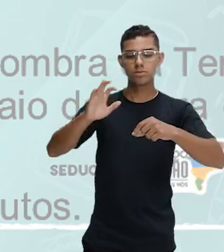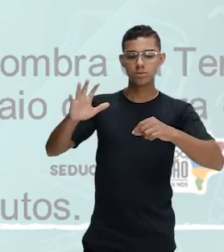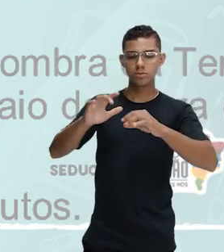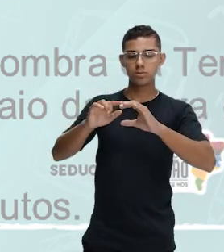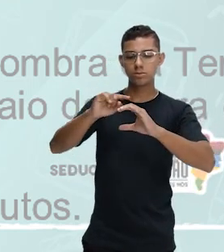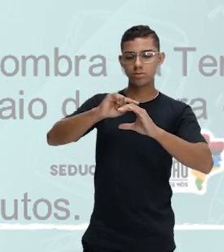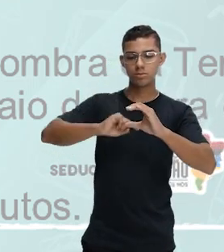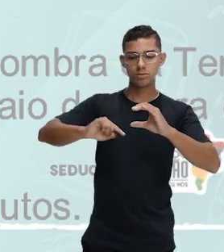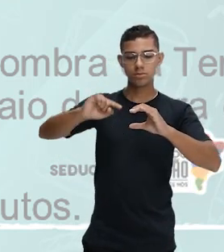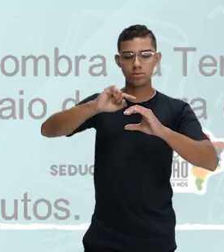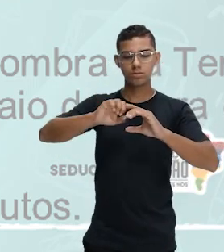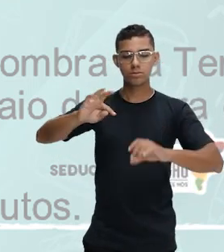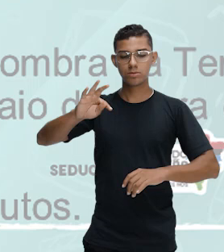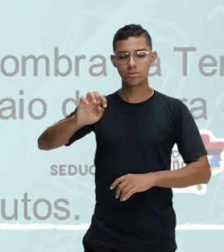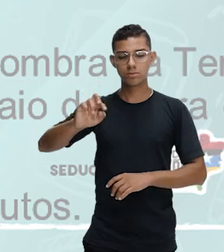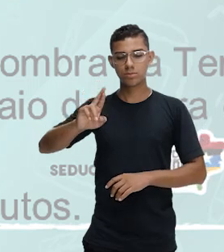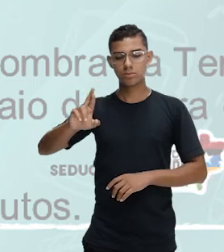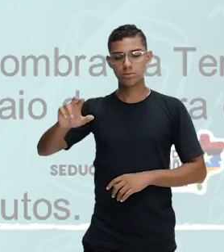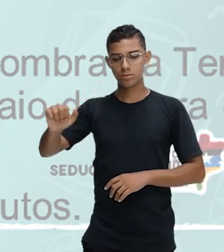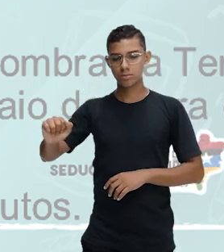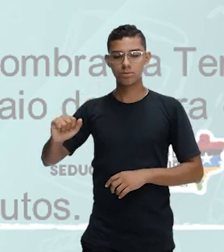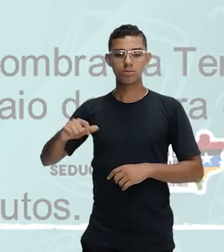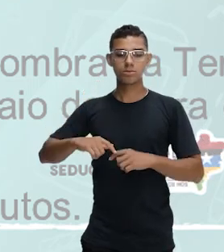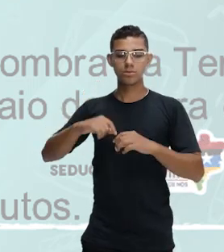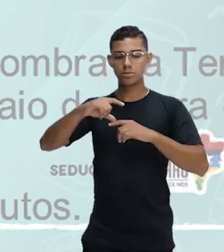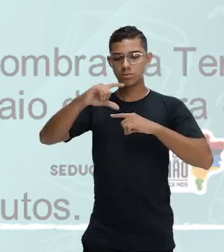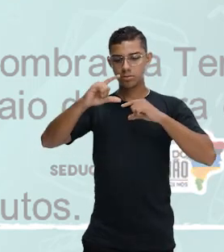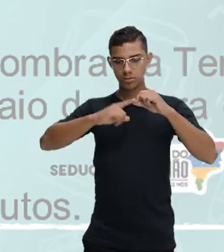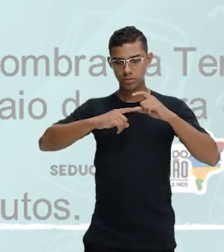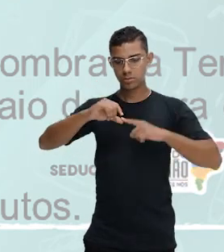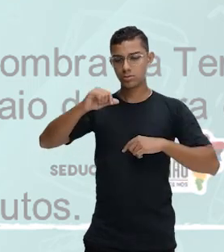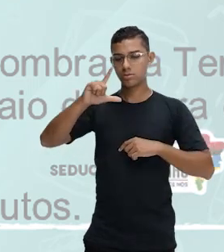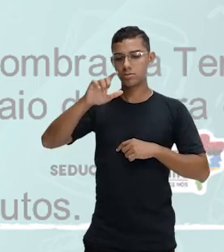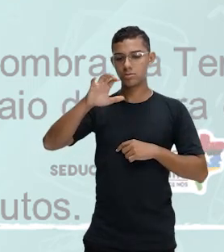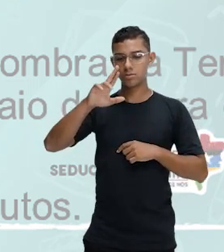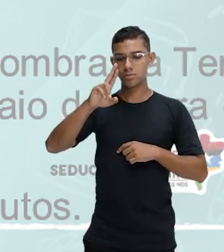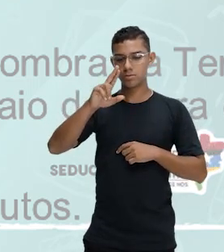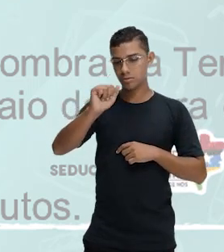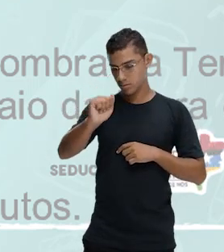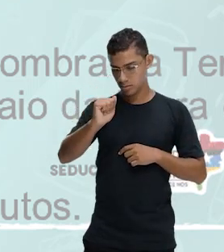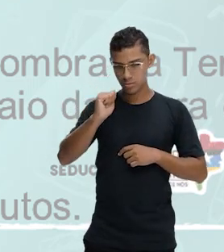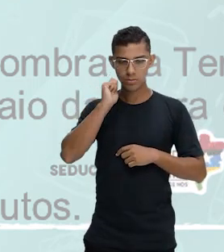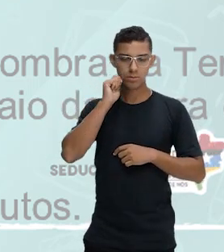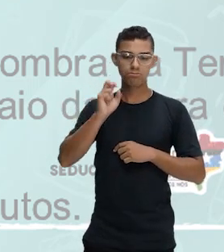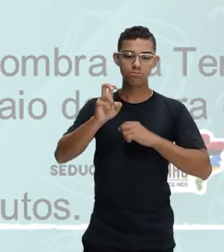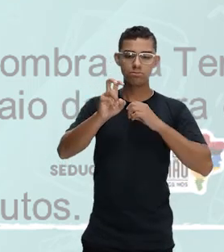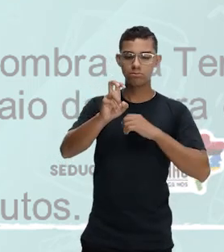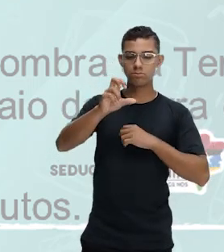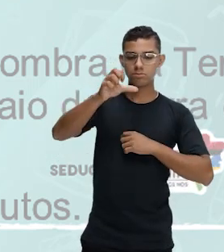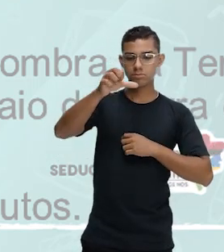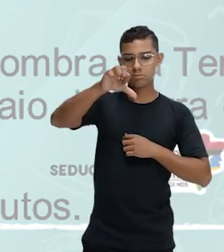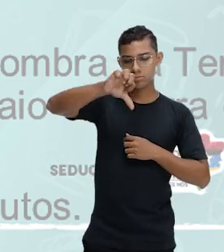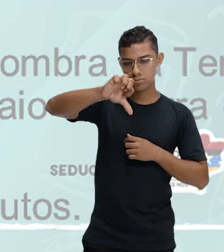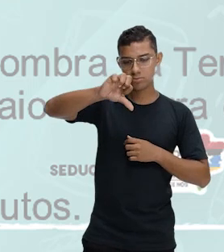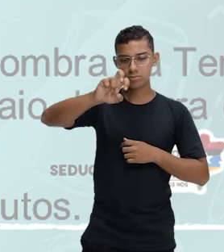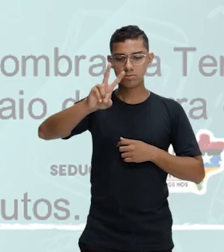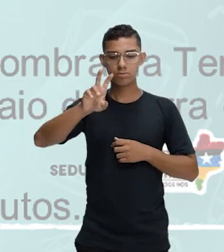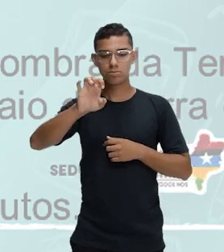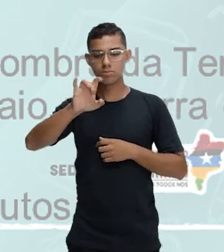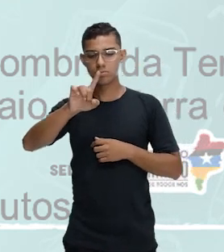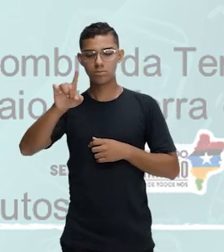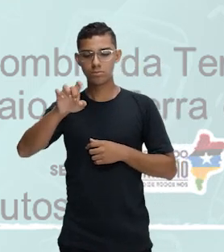Terra e o tamanho da Lua. E também que a Lua estava a 59 vezes o raio da